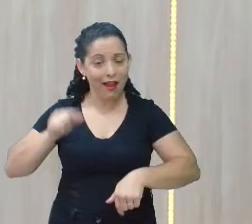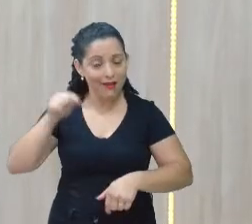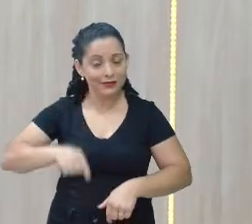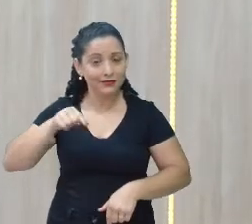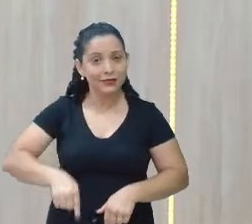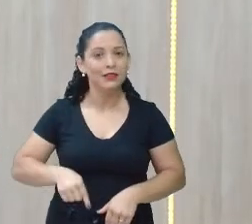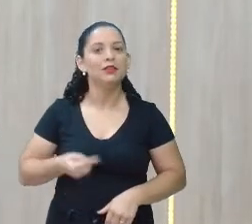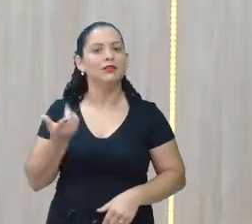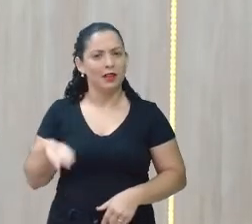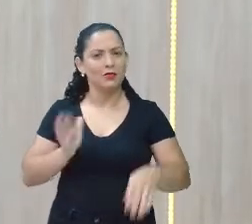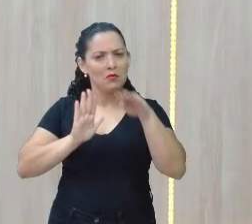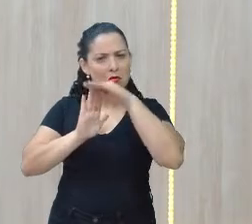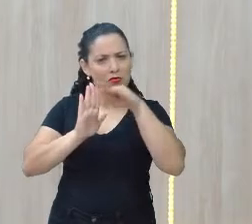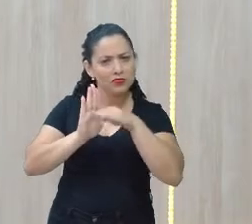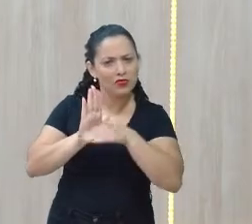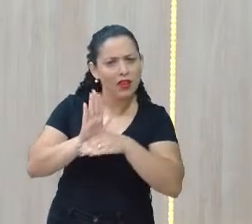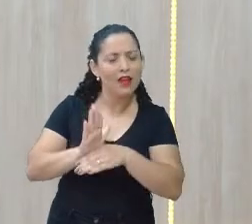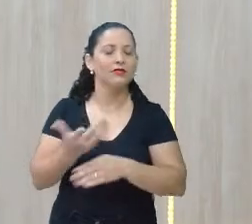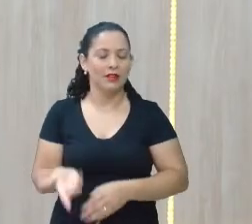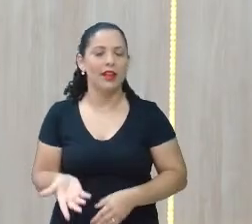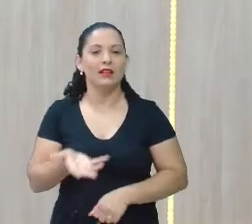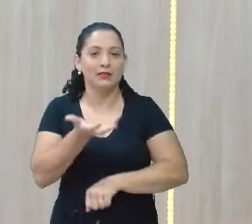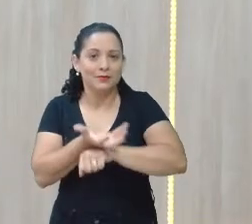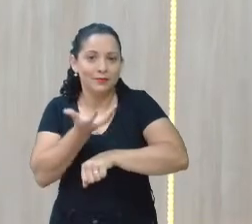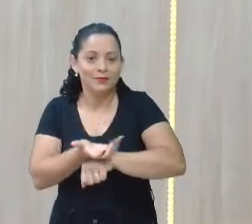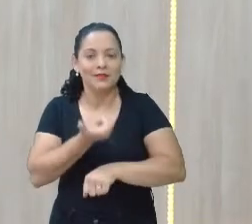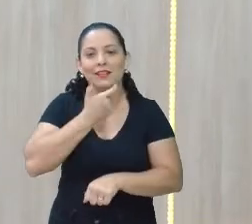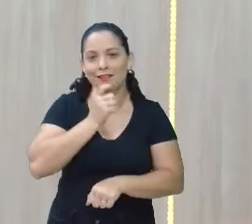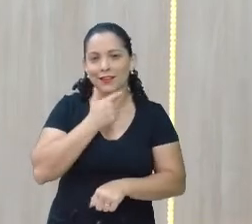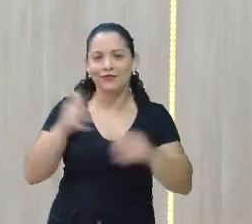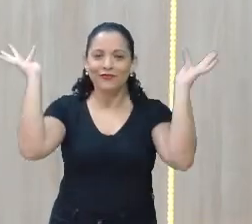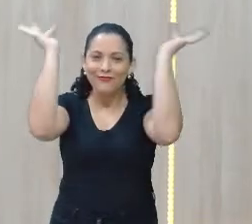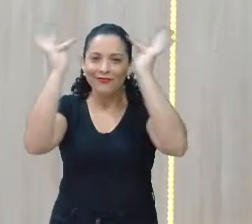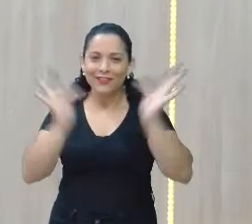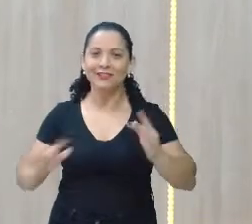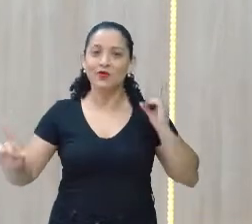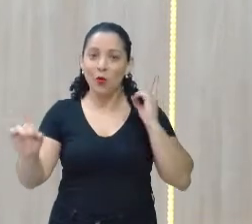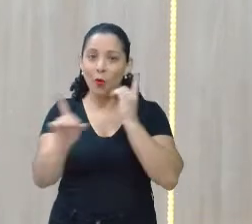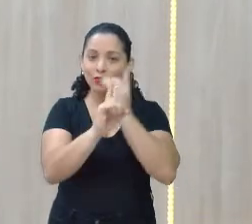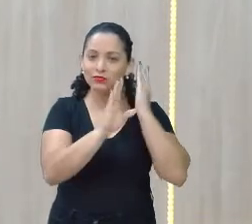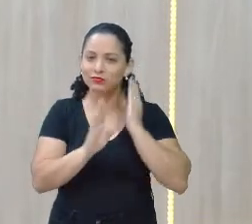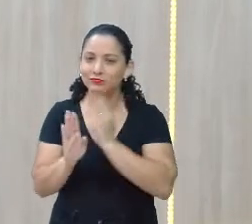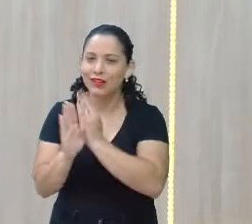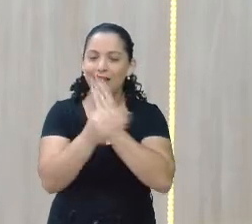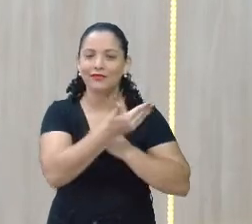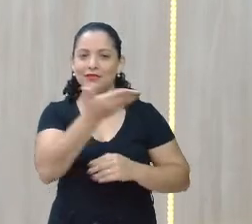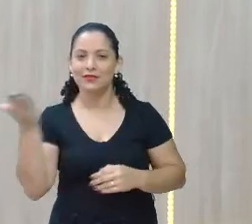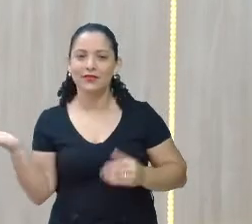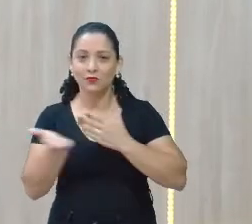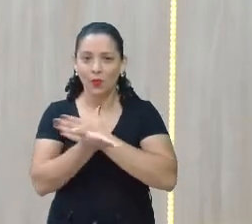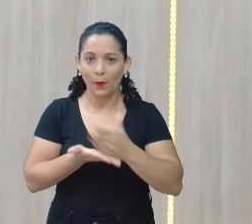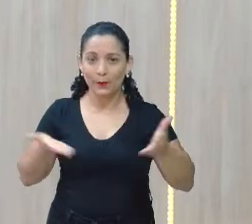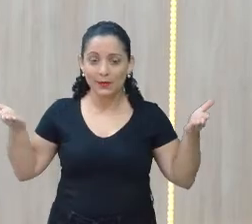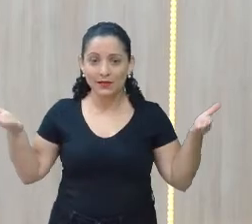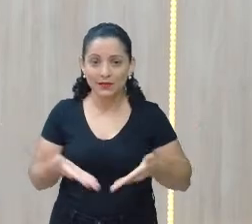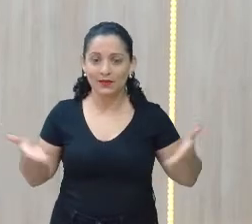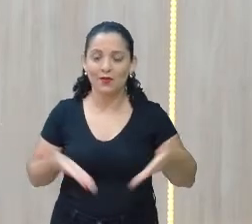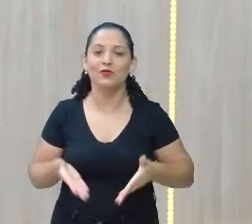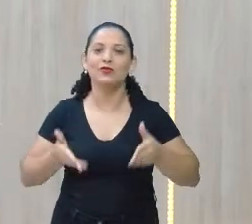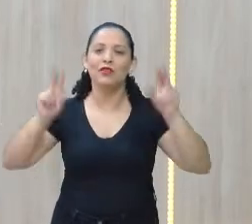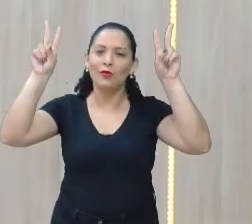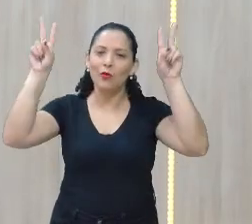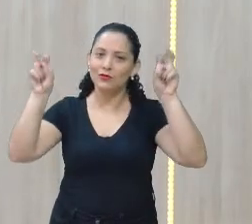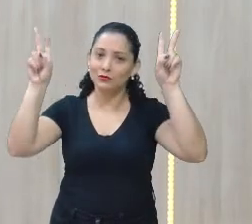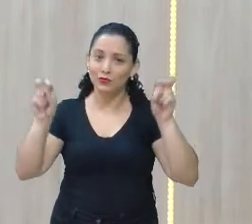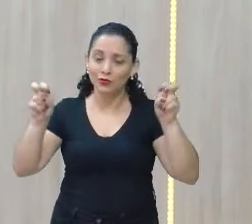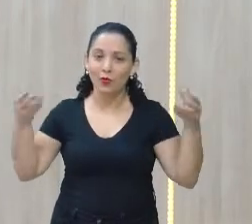Municipal de Aulas Digitais. A gente está muito feliz de encontrar vocês aqui, de começar esse dia com esta aula, com esse assunto. E